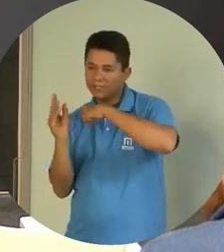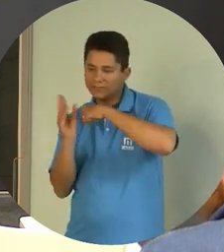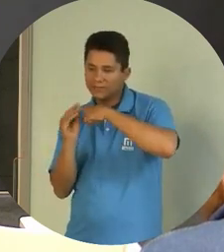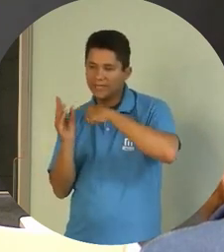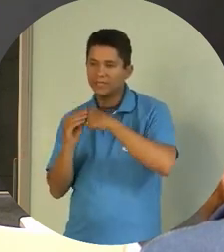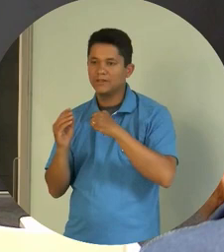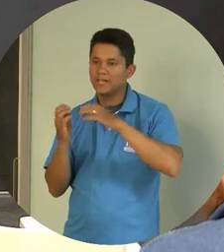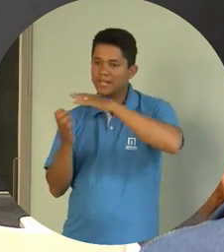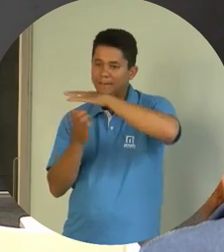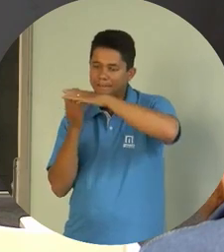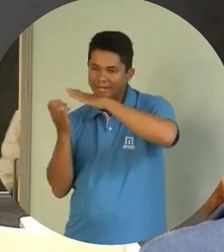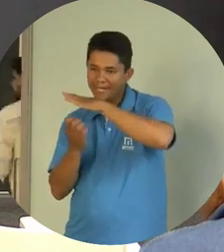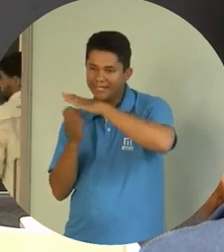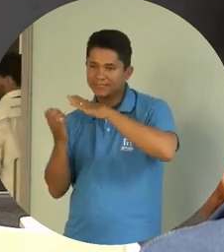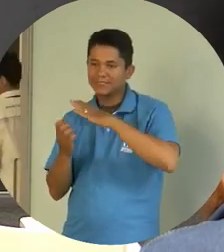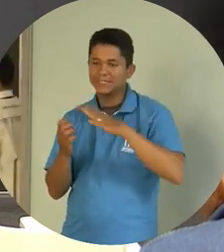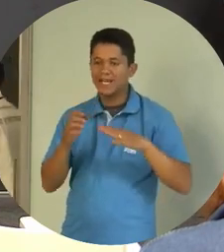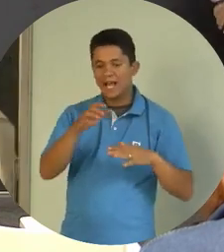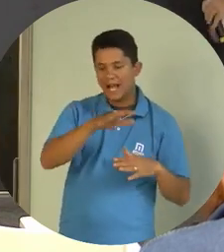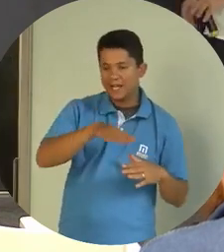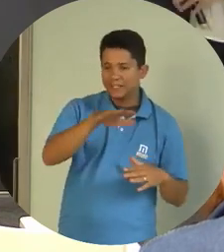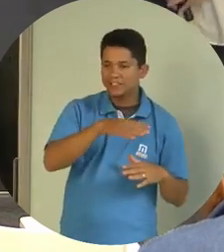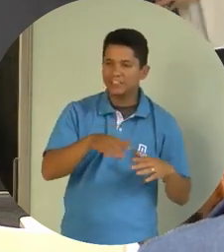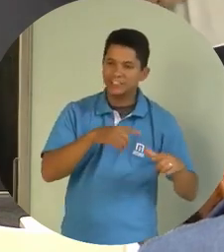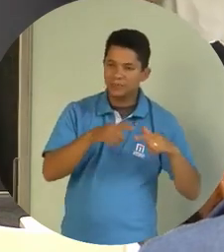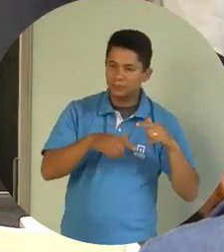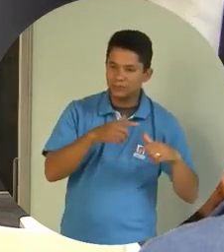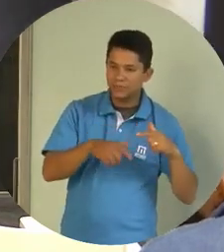Empresas, área de execução, área de projeto.